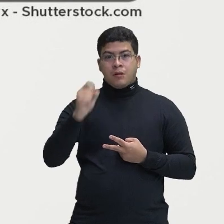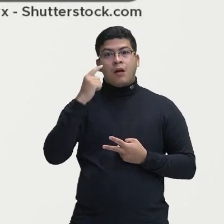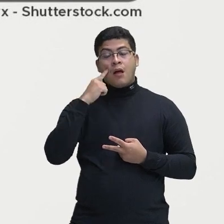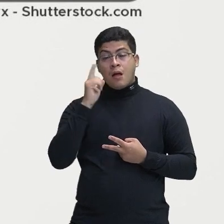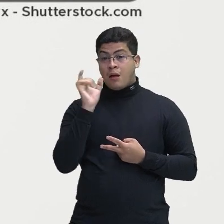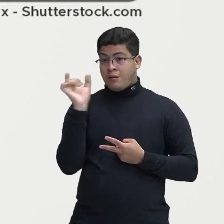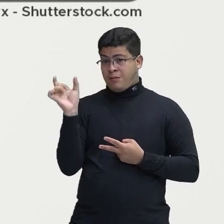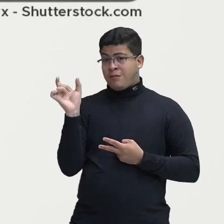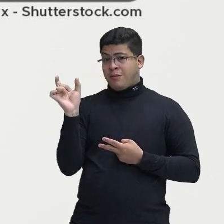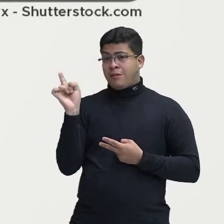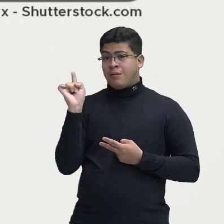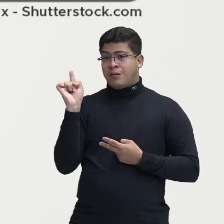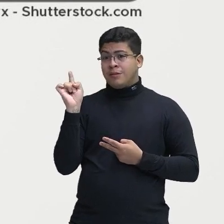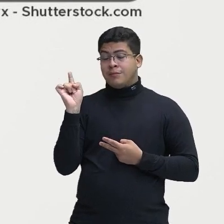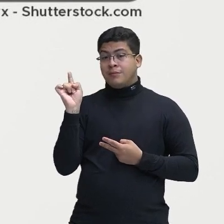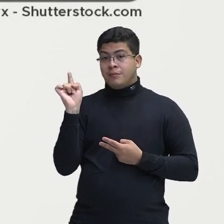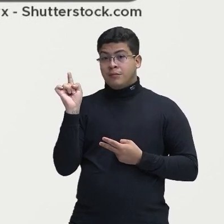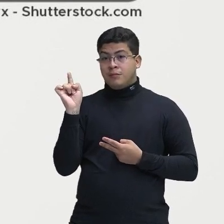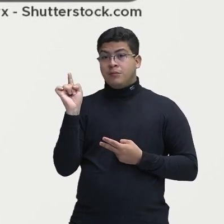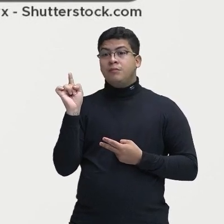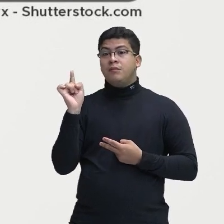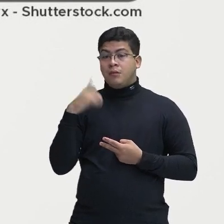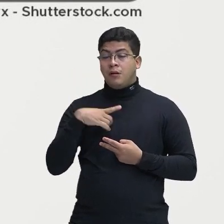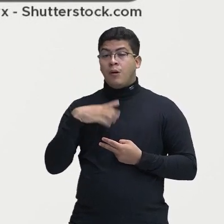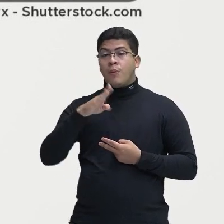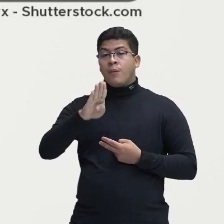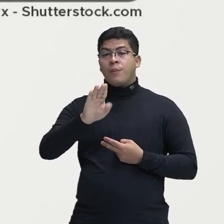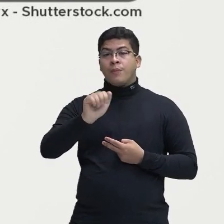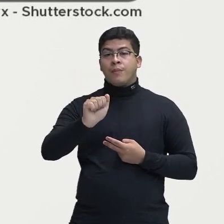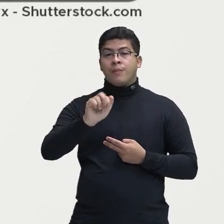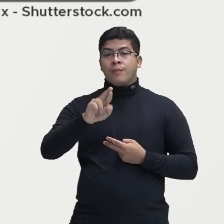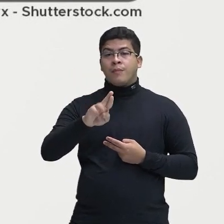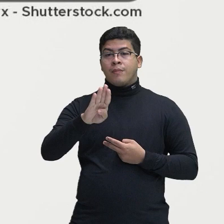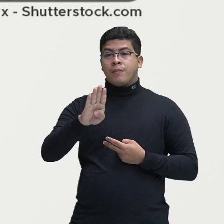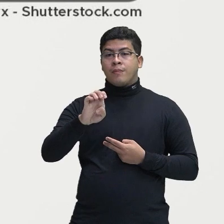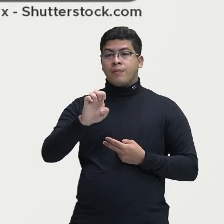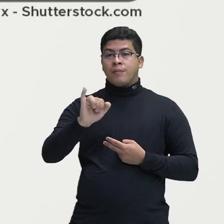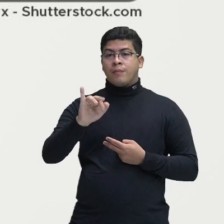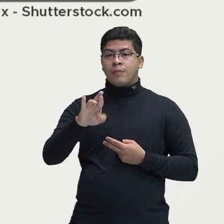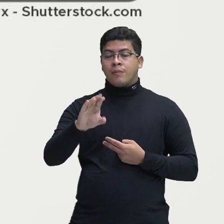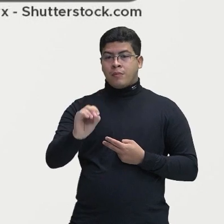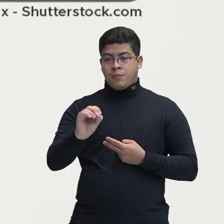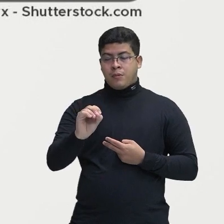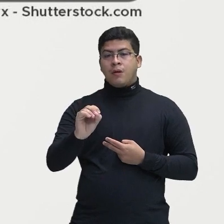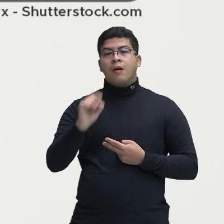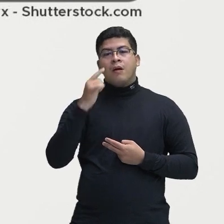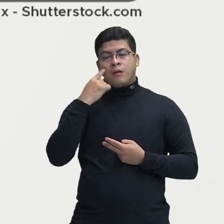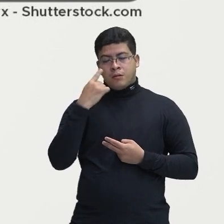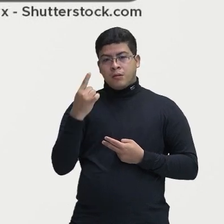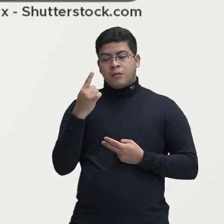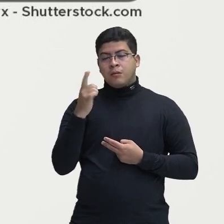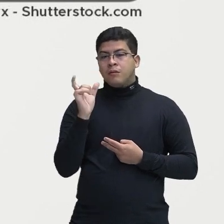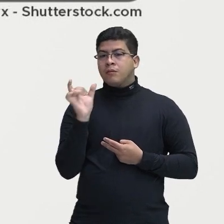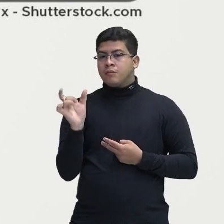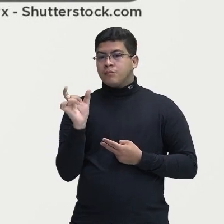inseto chamado, né, popularmente conhecido como barbeiro, que é essa imagem representada ao lado, né, um inseto que